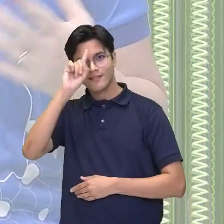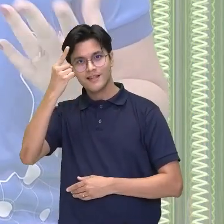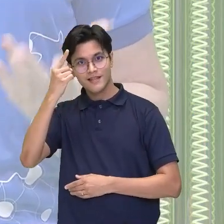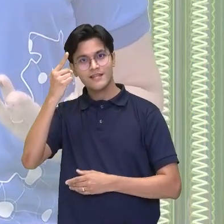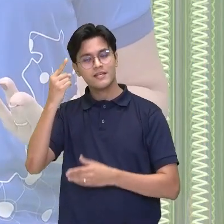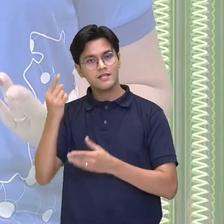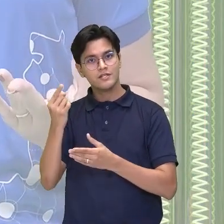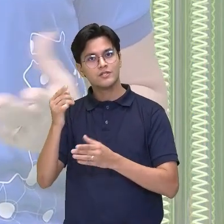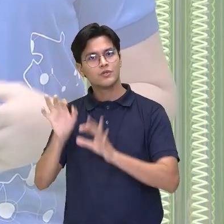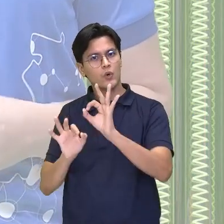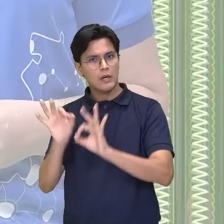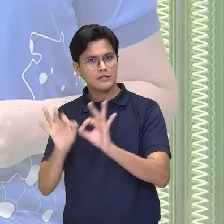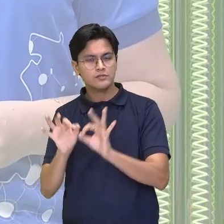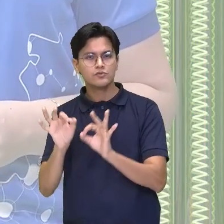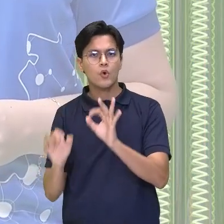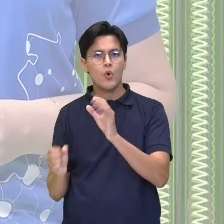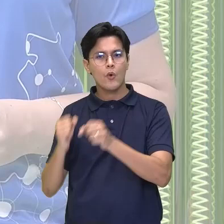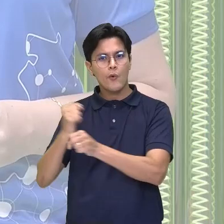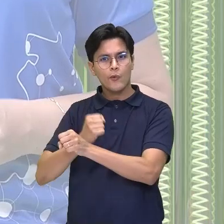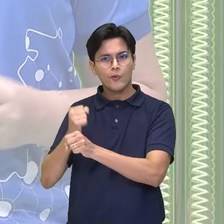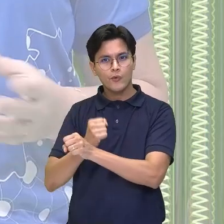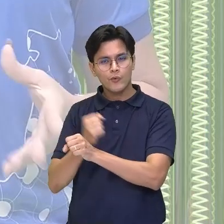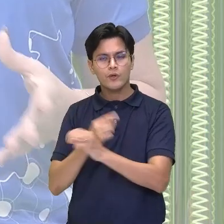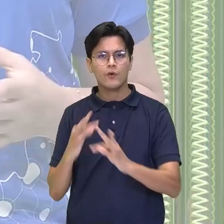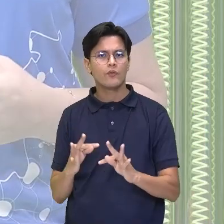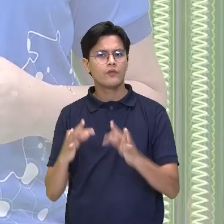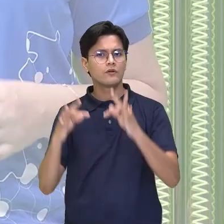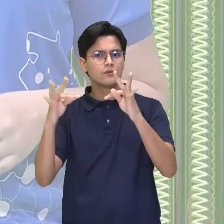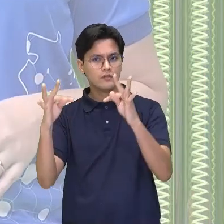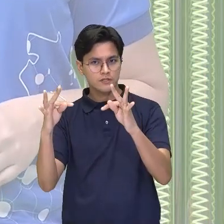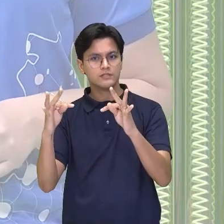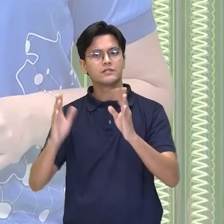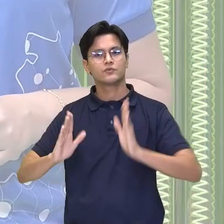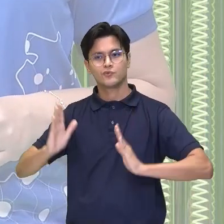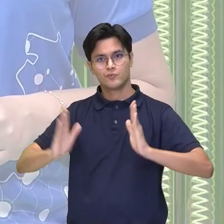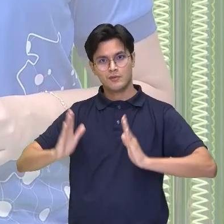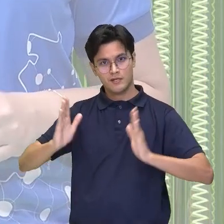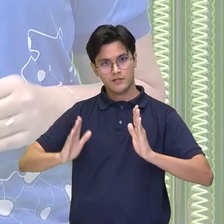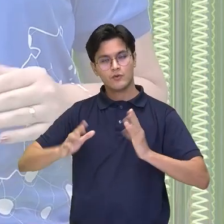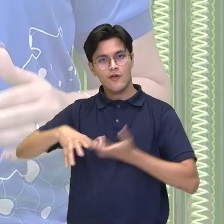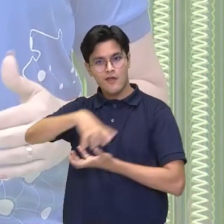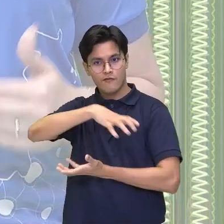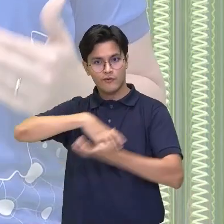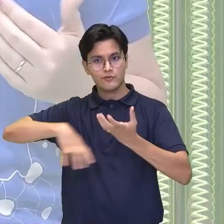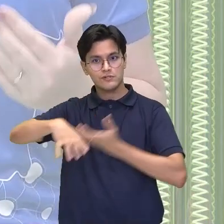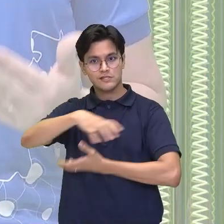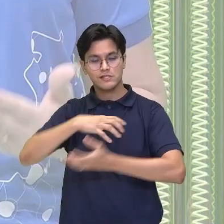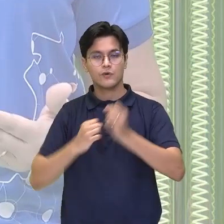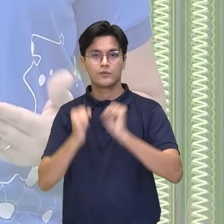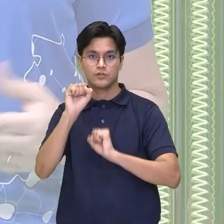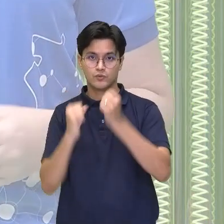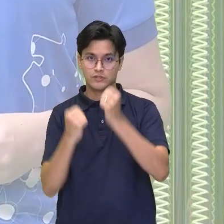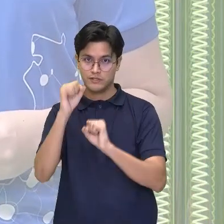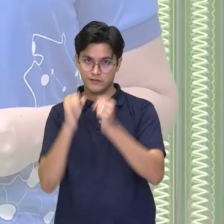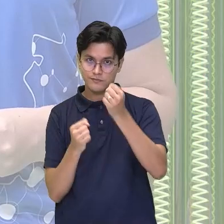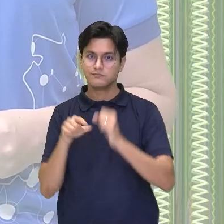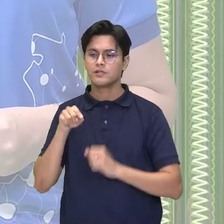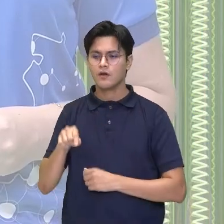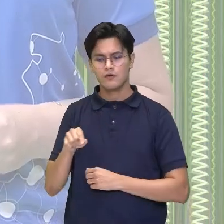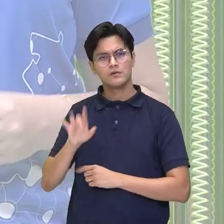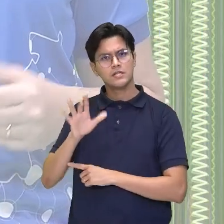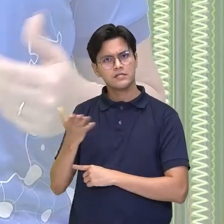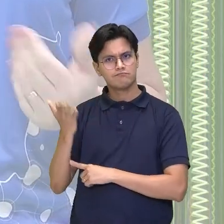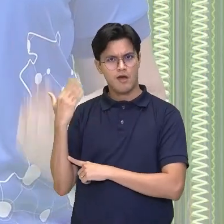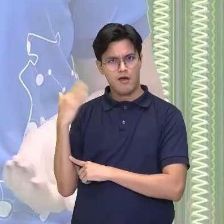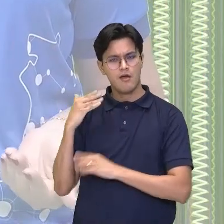essa tecnologia, né, se nós podemos chamar assim, no período de Revolução Industrial e revolucionou ali na época, né,